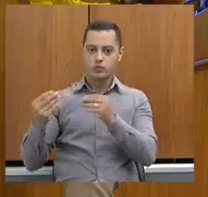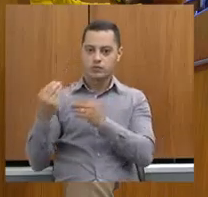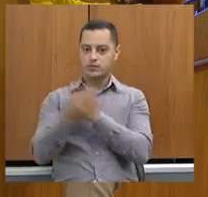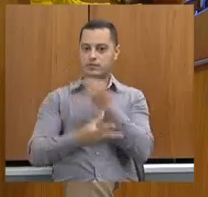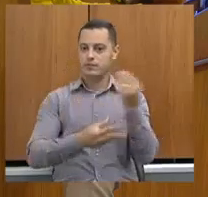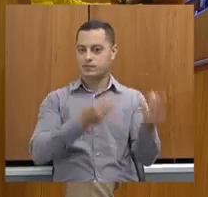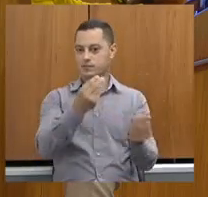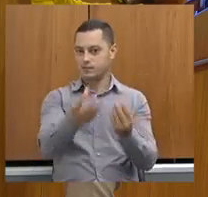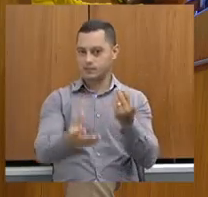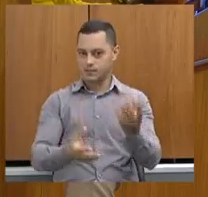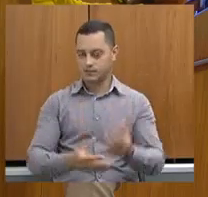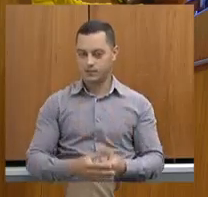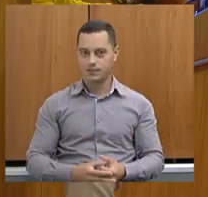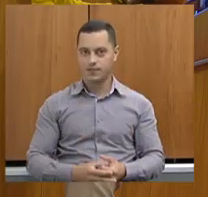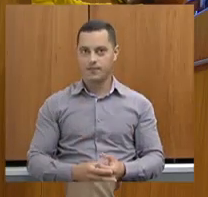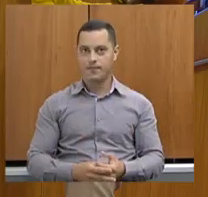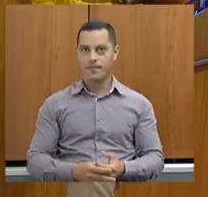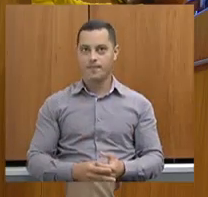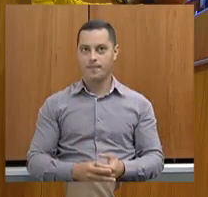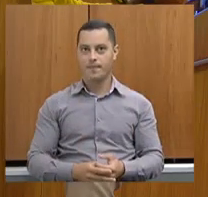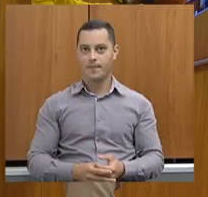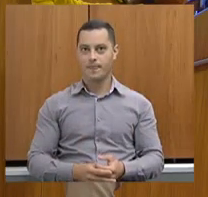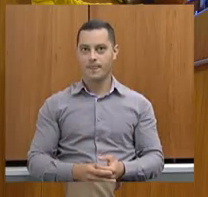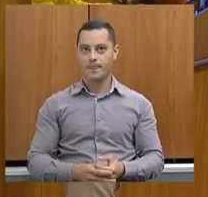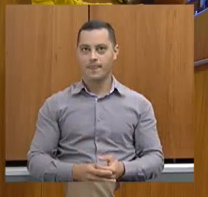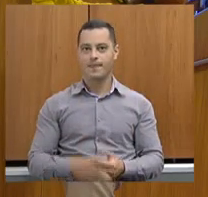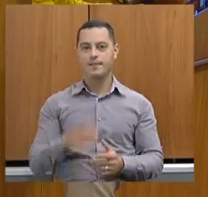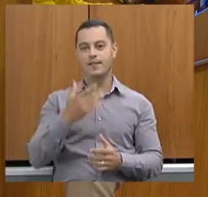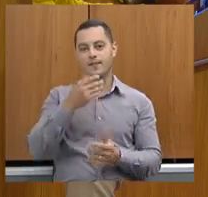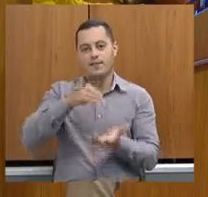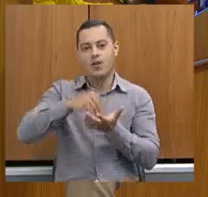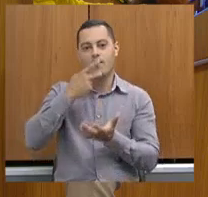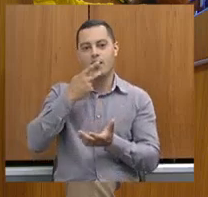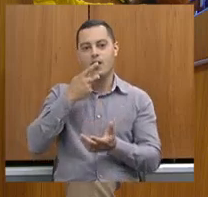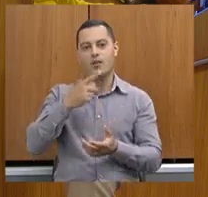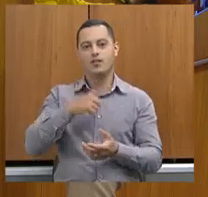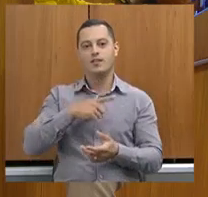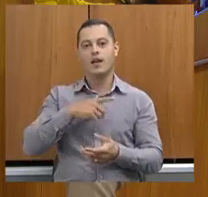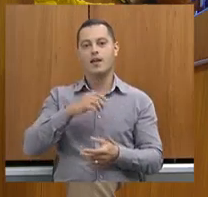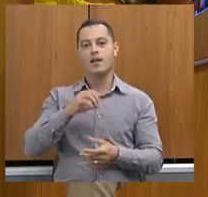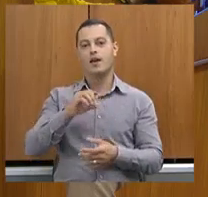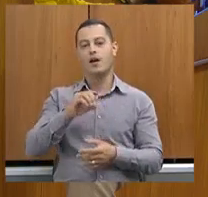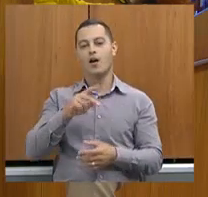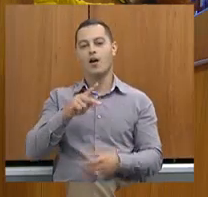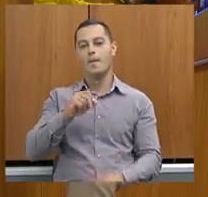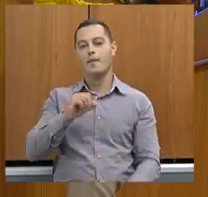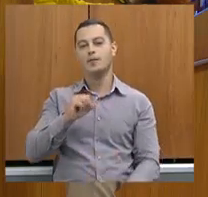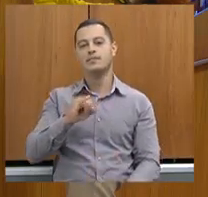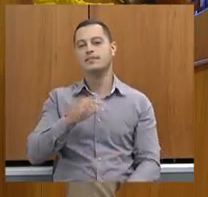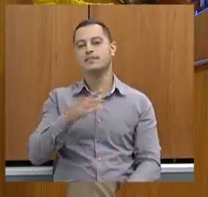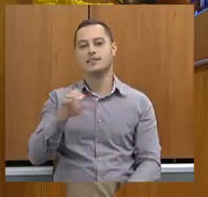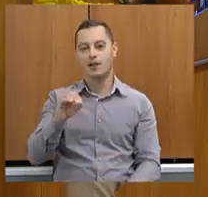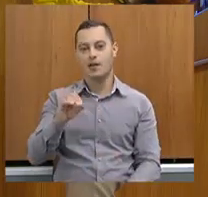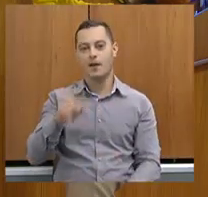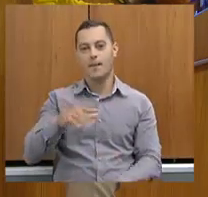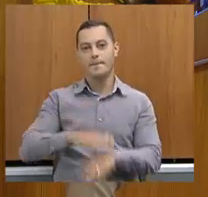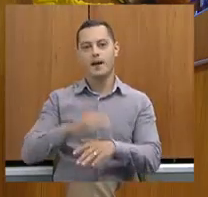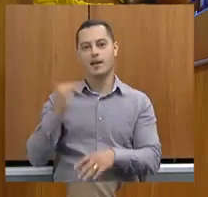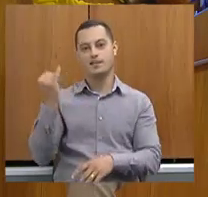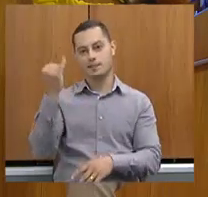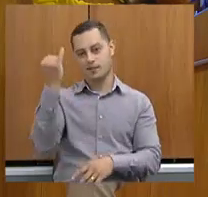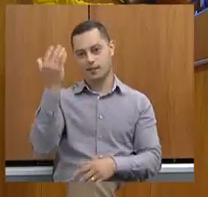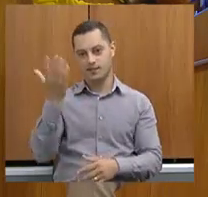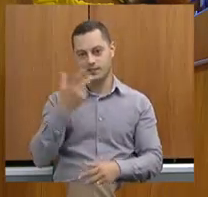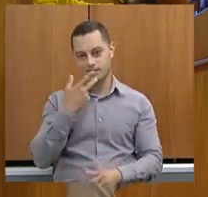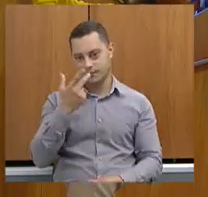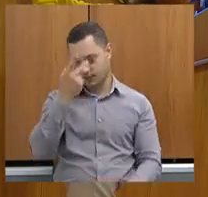da oposição né você esqueceu de dizer que já entrou oposição que é o mais importante você devia ter de ir embora deu posição